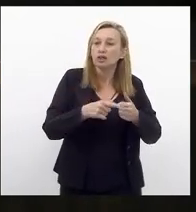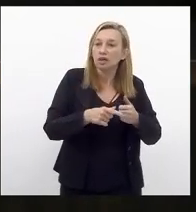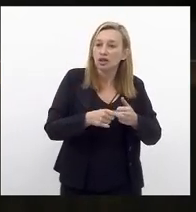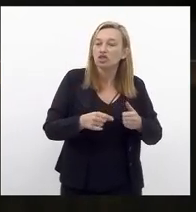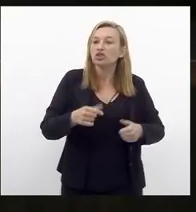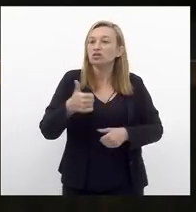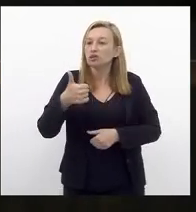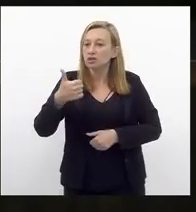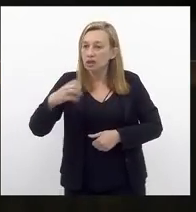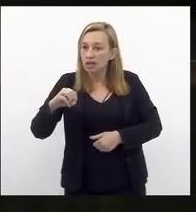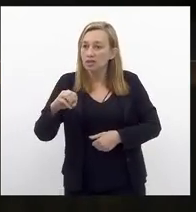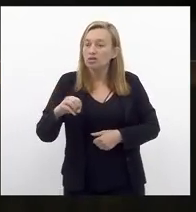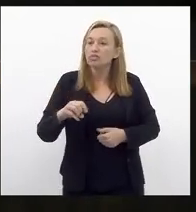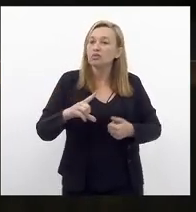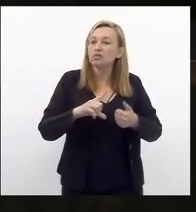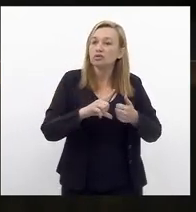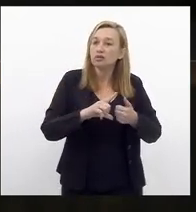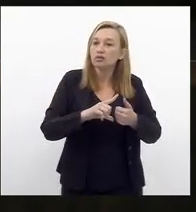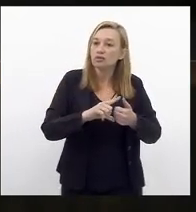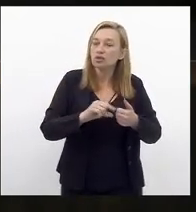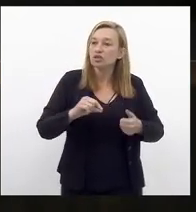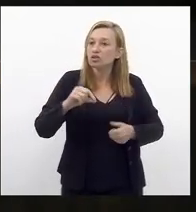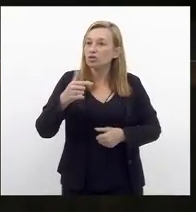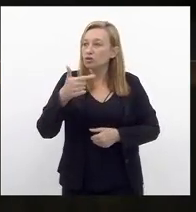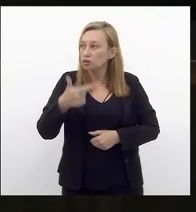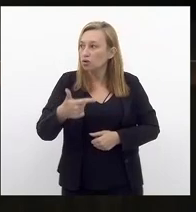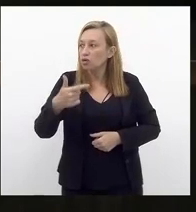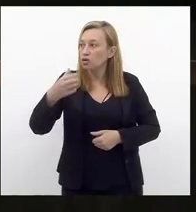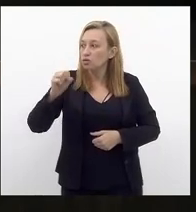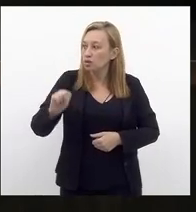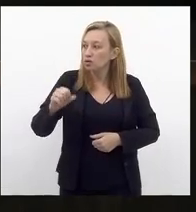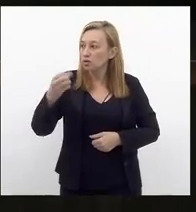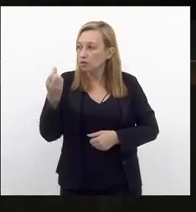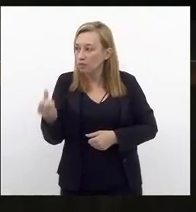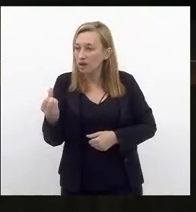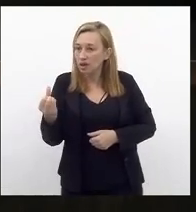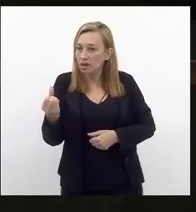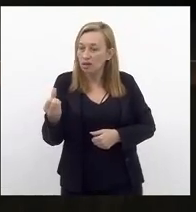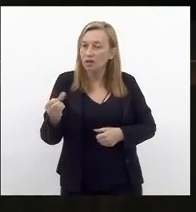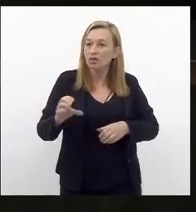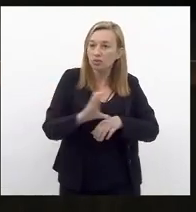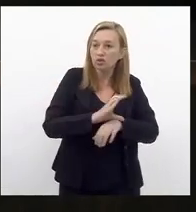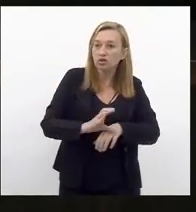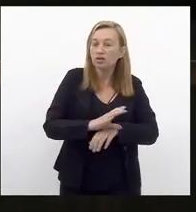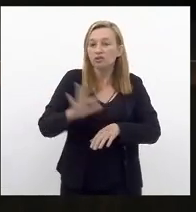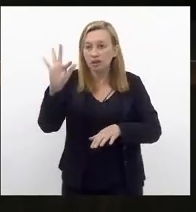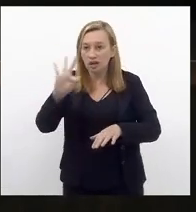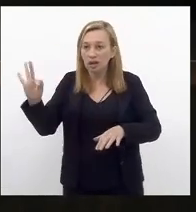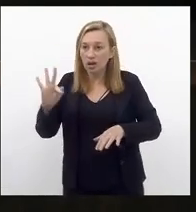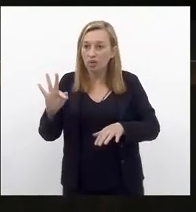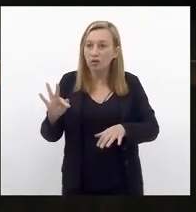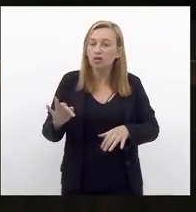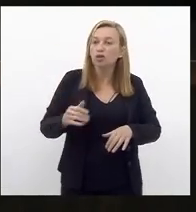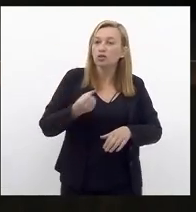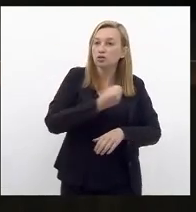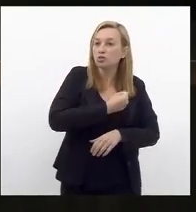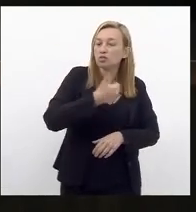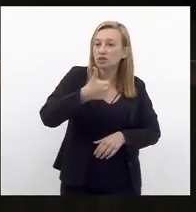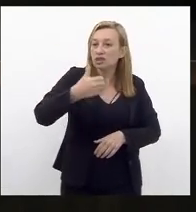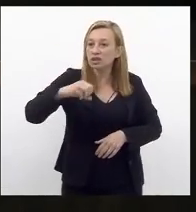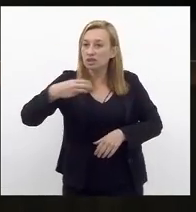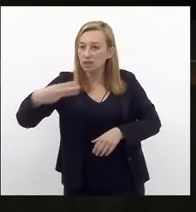91 e o artigo 28 meio da posição do sol em razão da edição de emenda constitucional federal nº